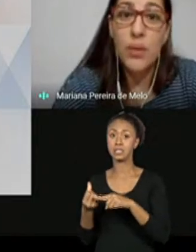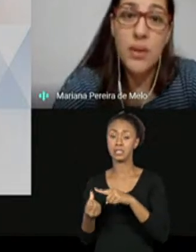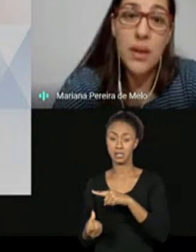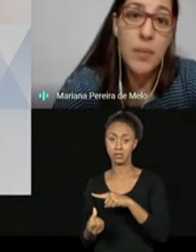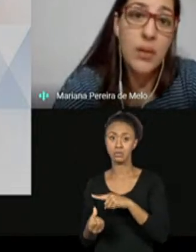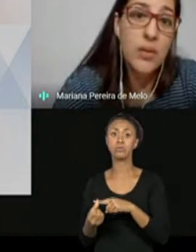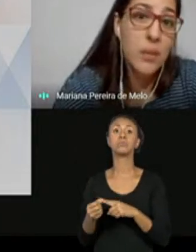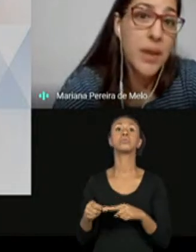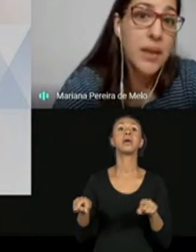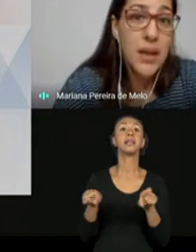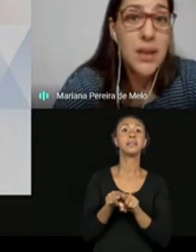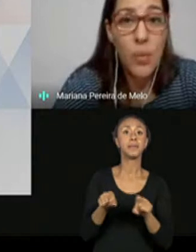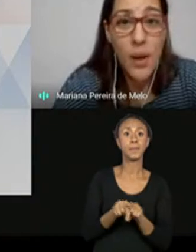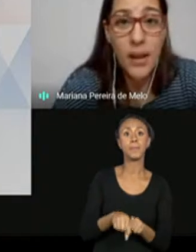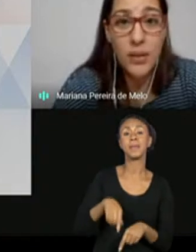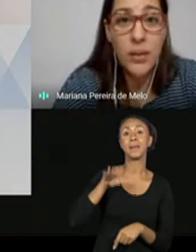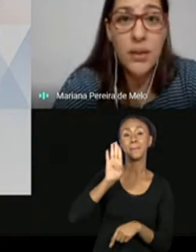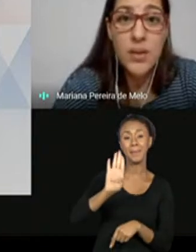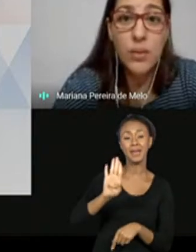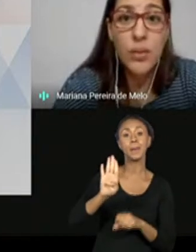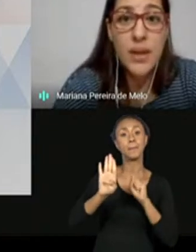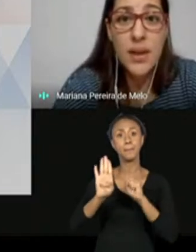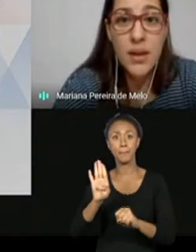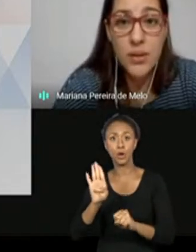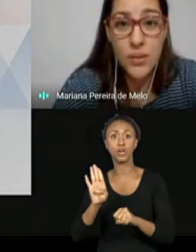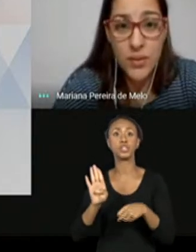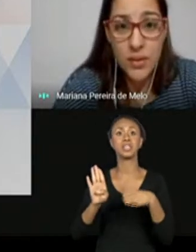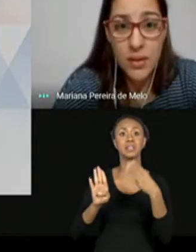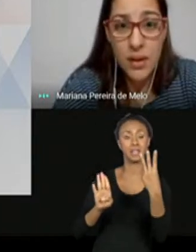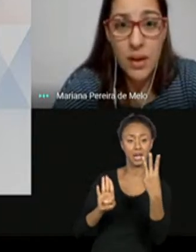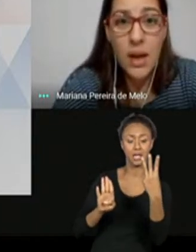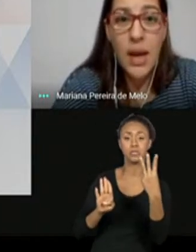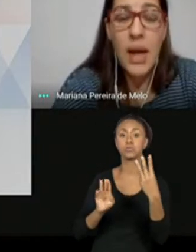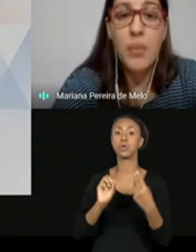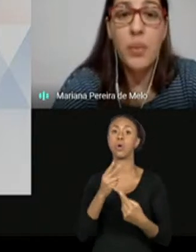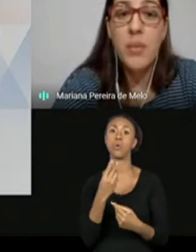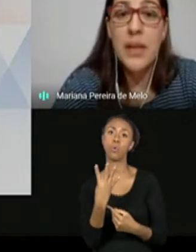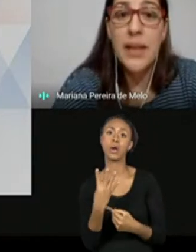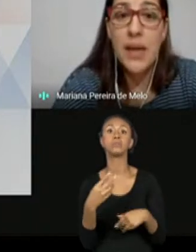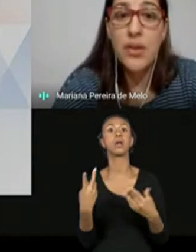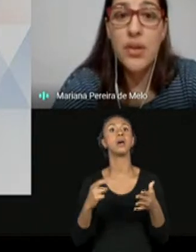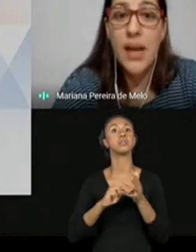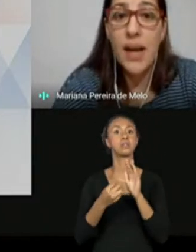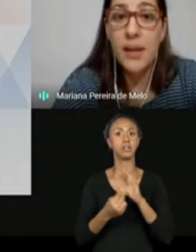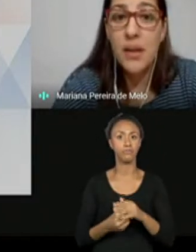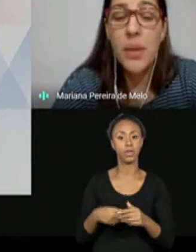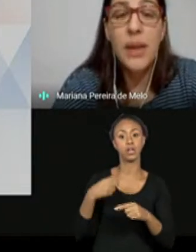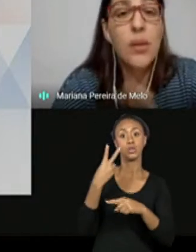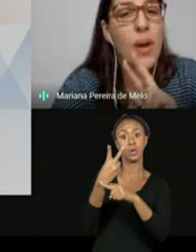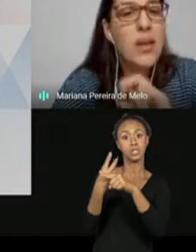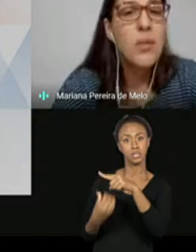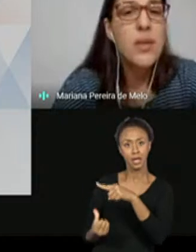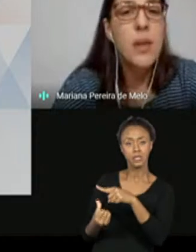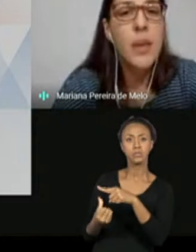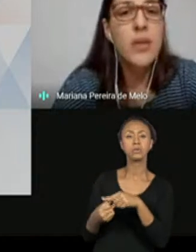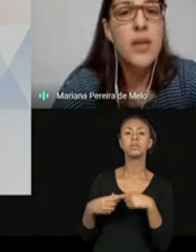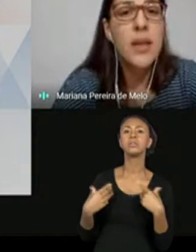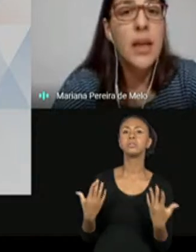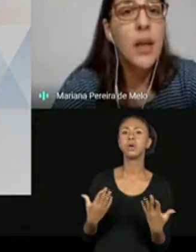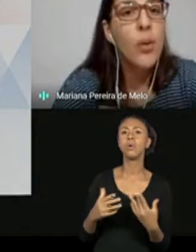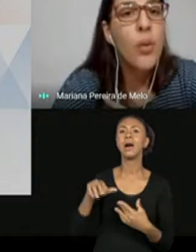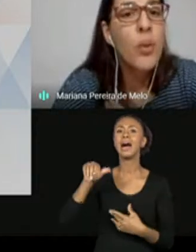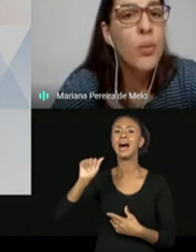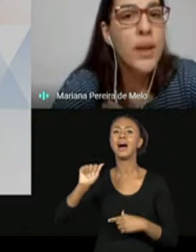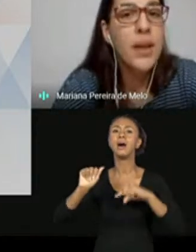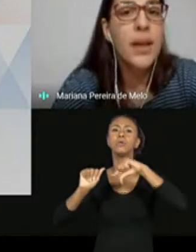então, eu tenho os elementos em B, 3 e 4, então, são 2 sextos. A probabilidade de A inter B, então, quais são os elementos que